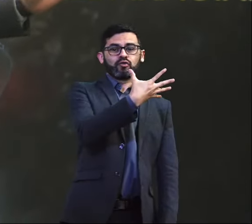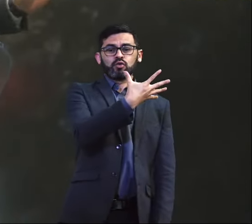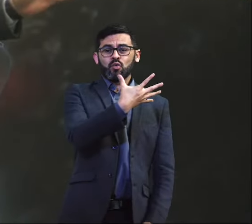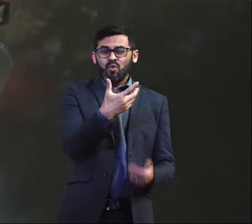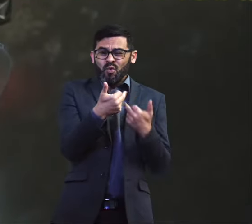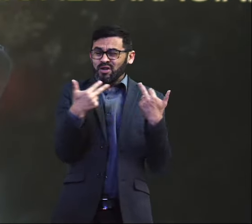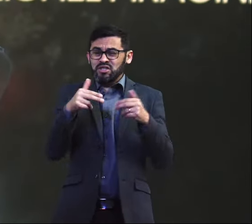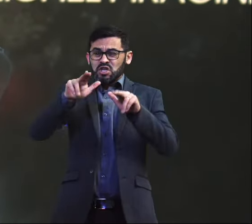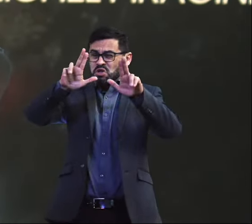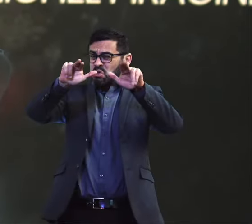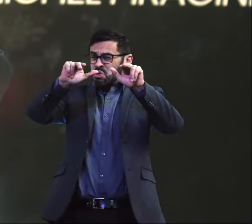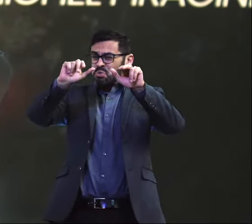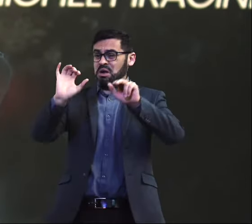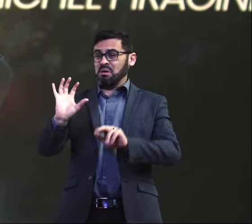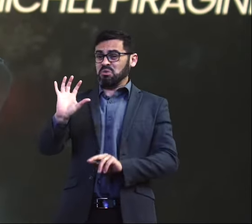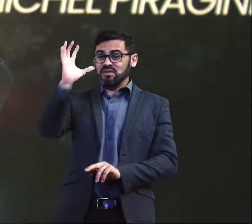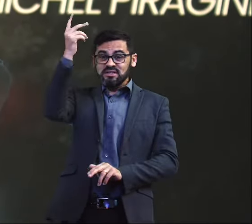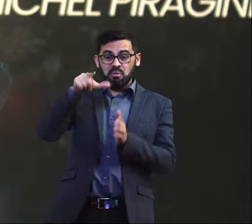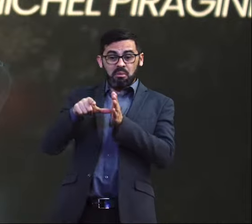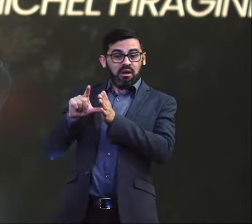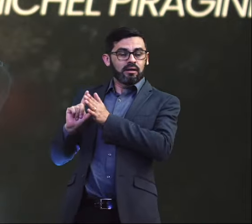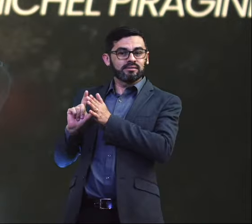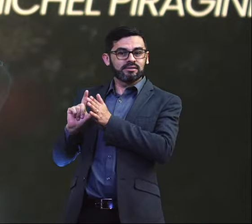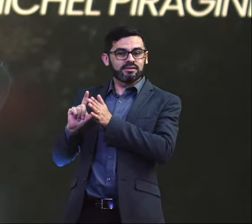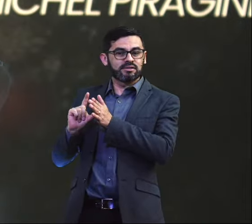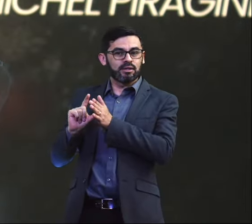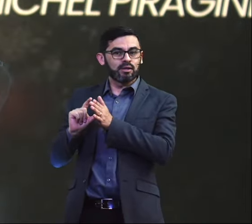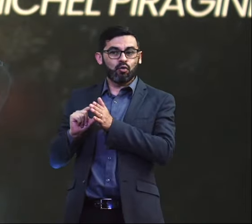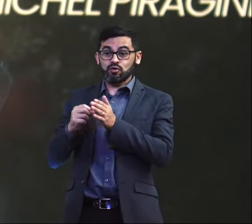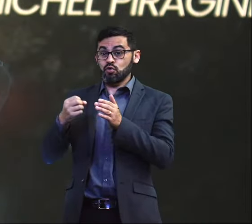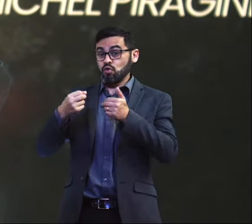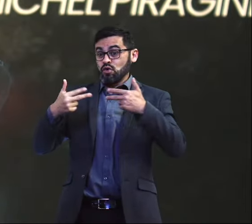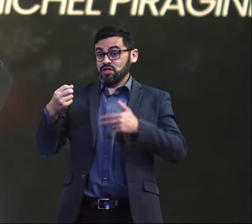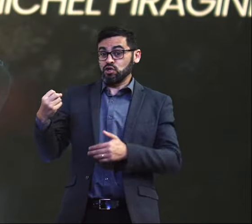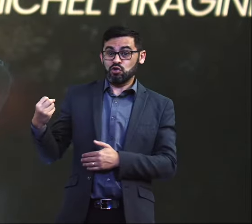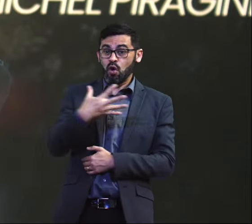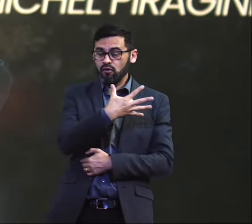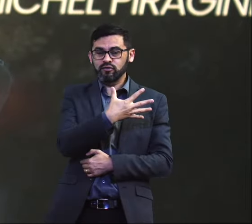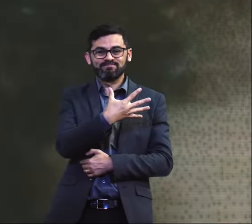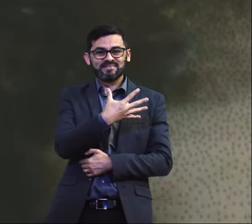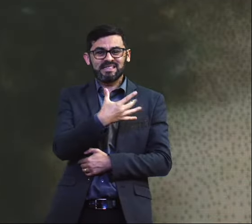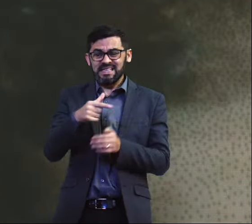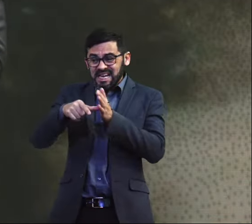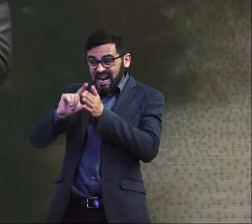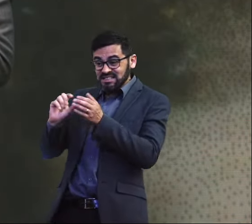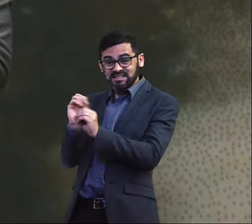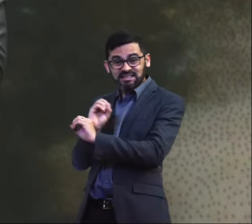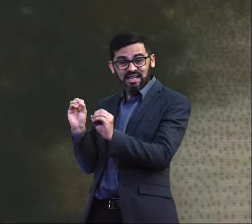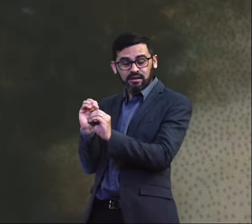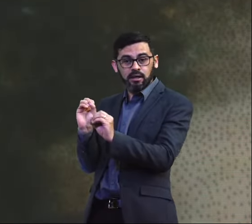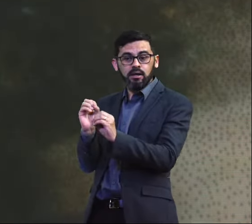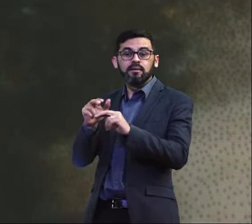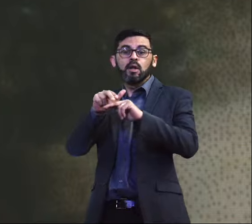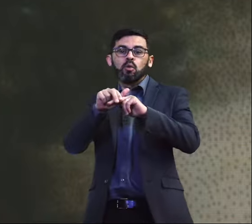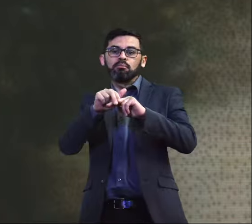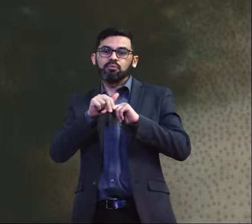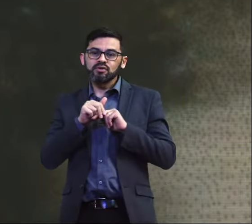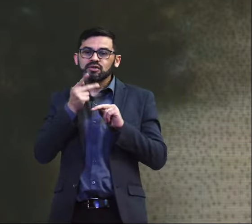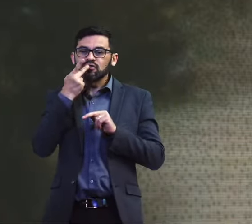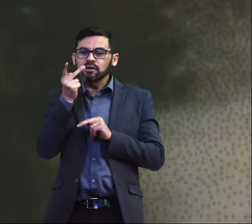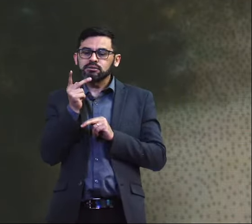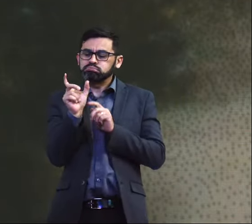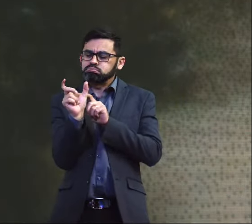nunca existiu, que nunca foi feito antes. Inédito, sem precedentes. É por isso que ele fala